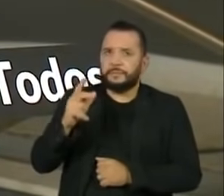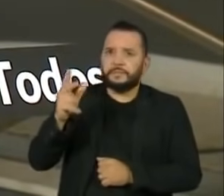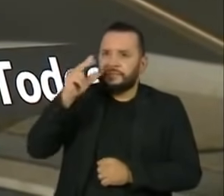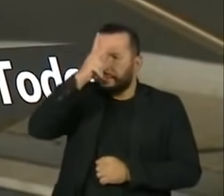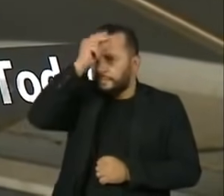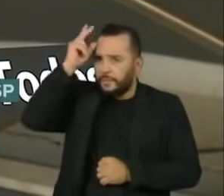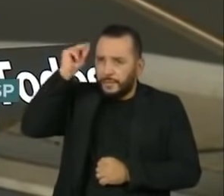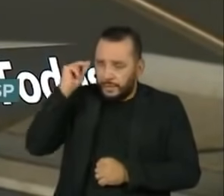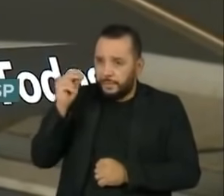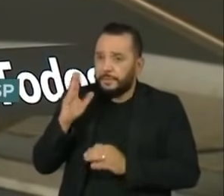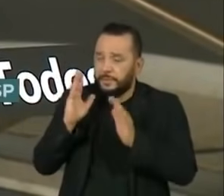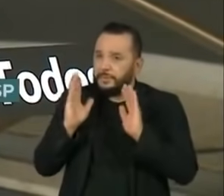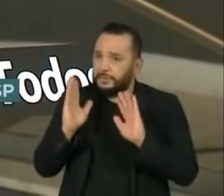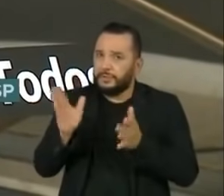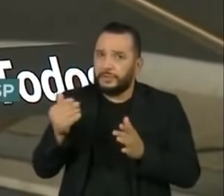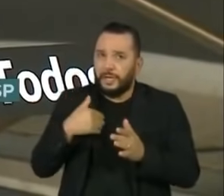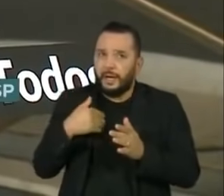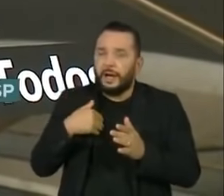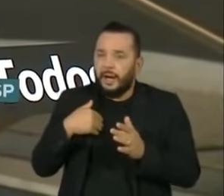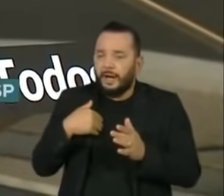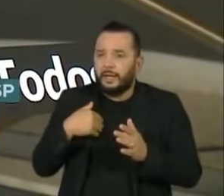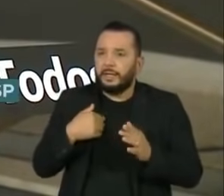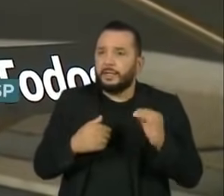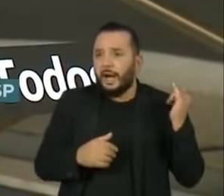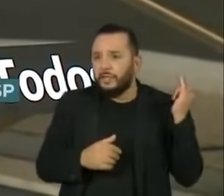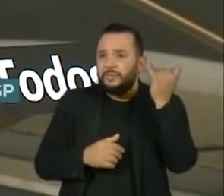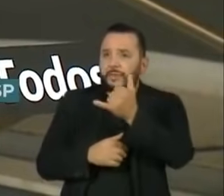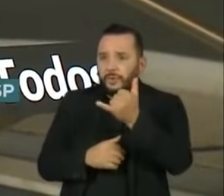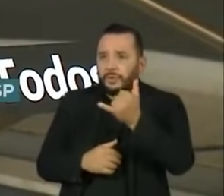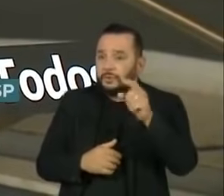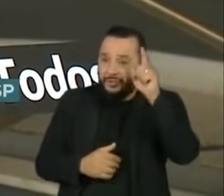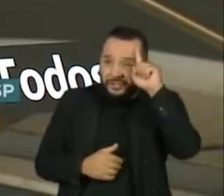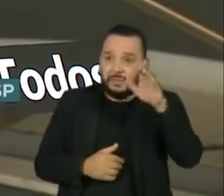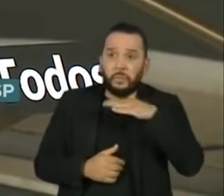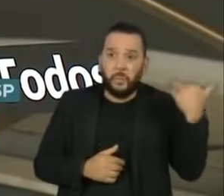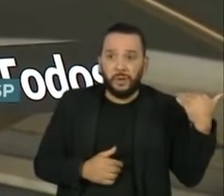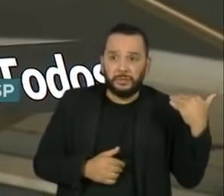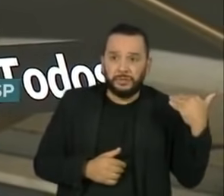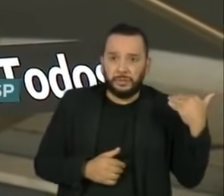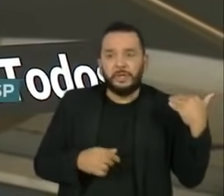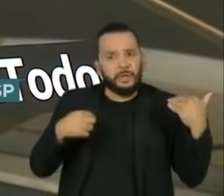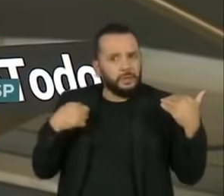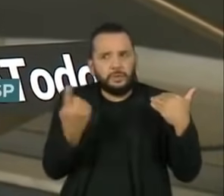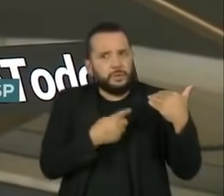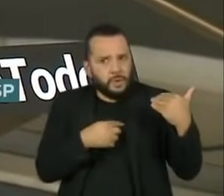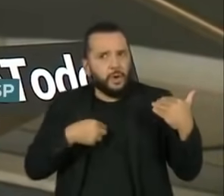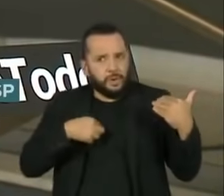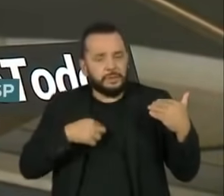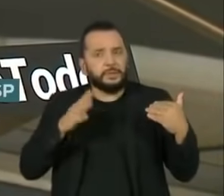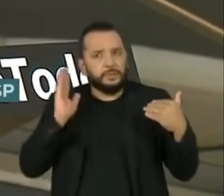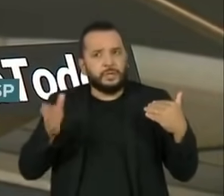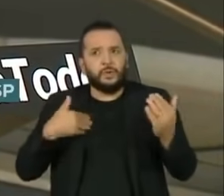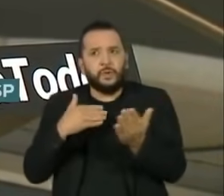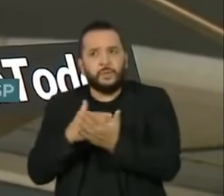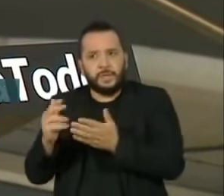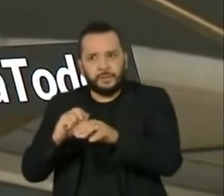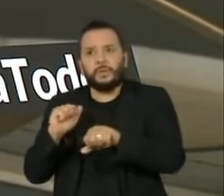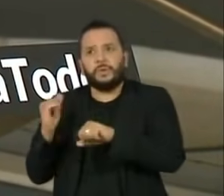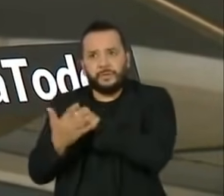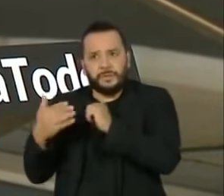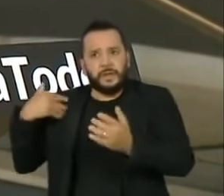a divulgação, a notificação pelo dia do óbito. Nós, desde o início da